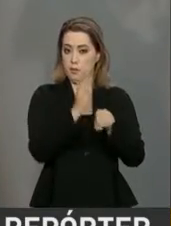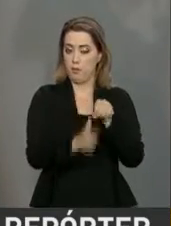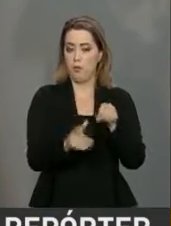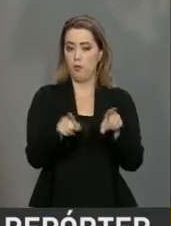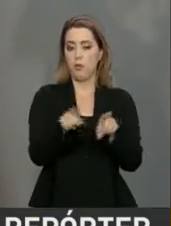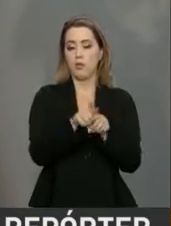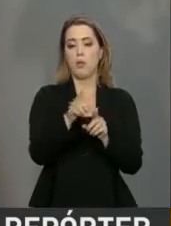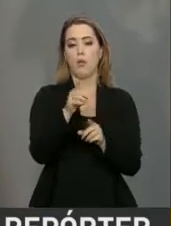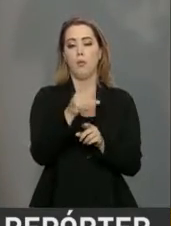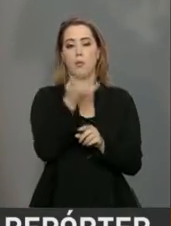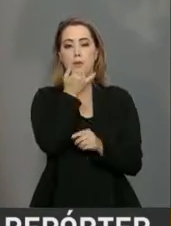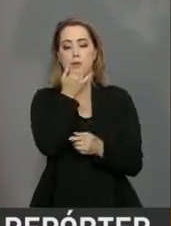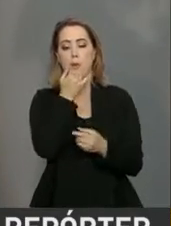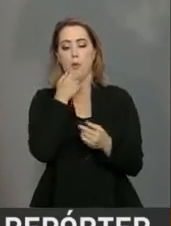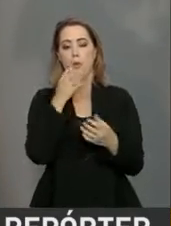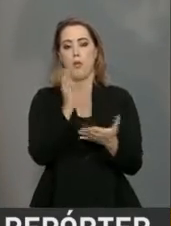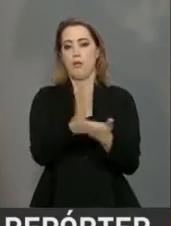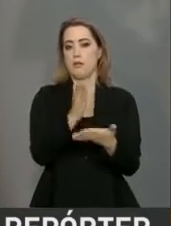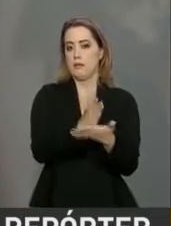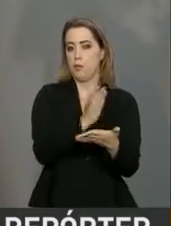até abaixo do custo de produção,